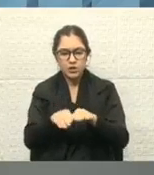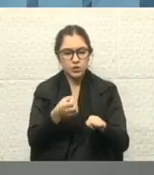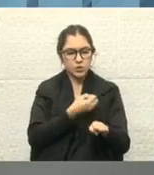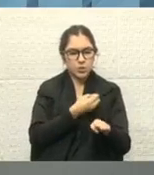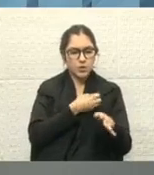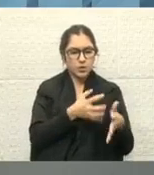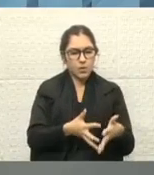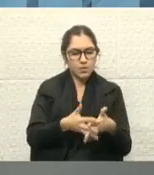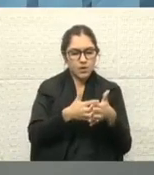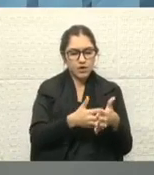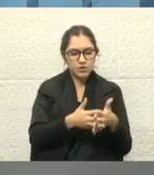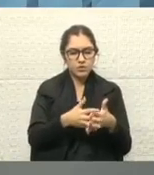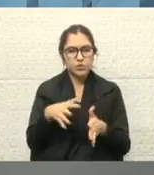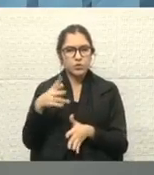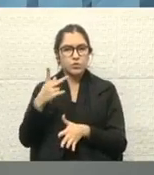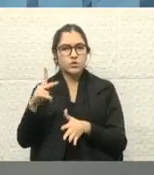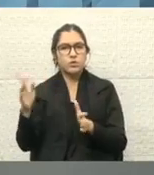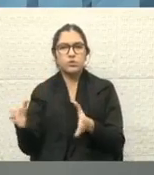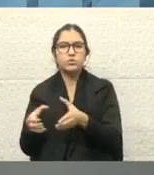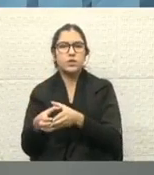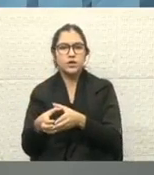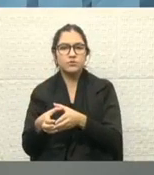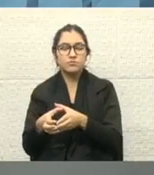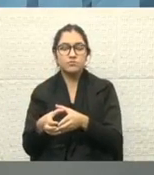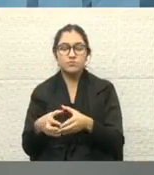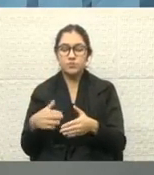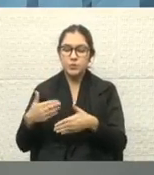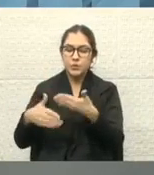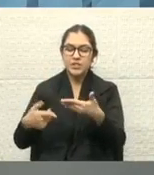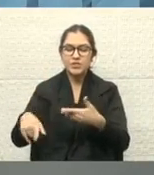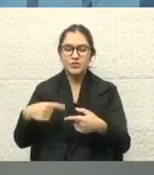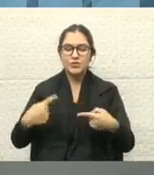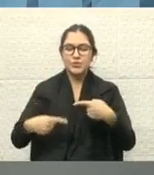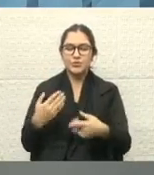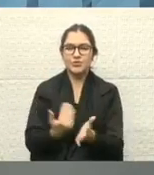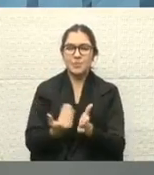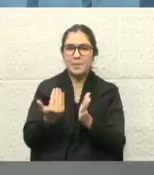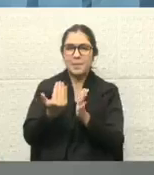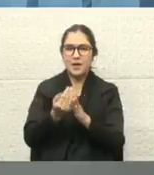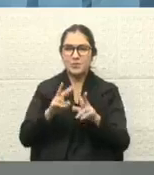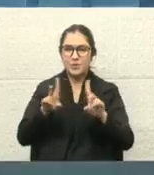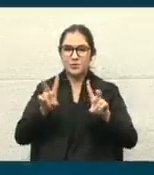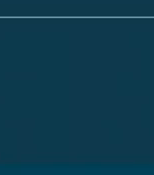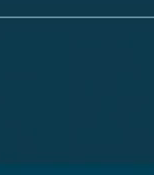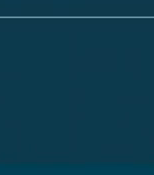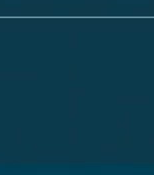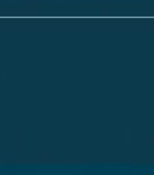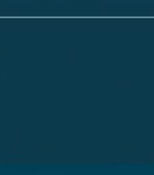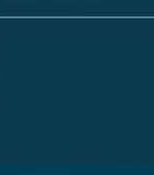número complexo e o seu conjugado? Logo mais nós discutiremos a respeito desse tema.